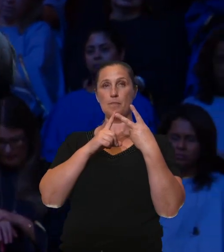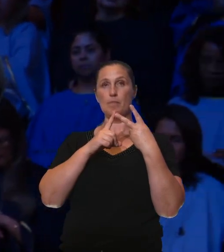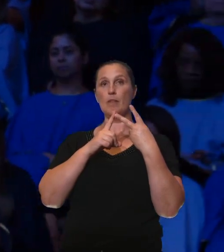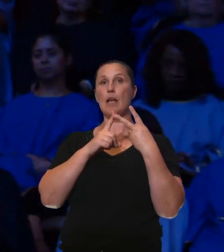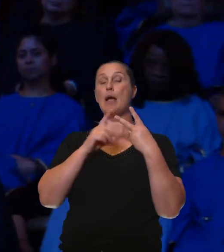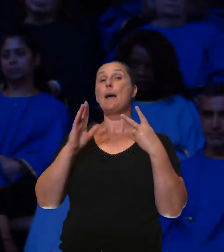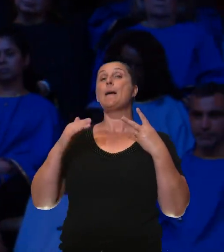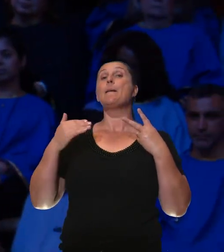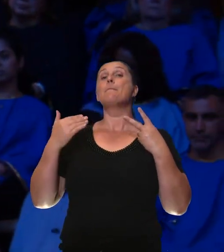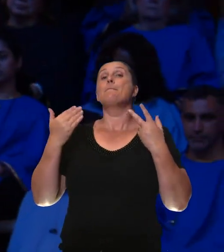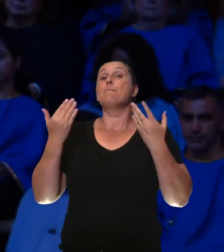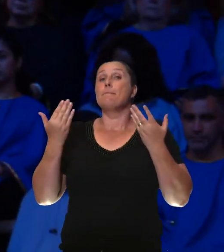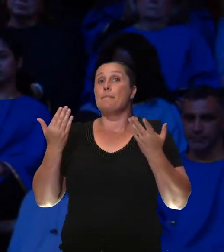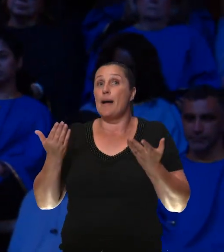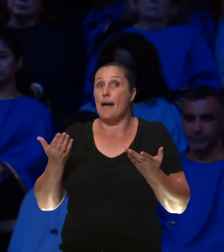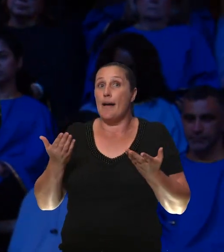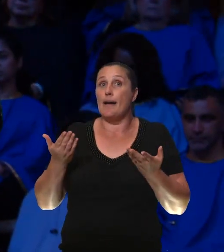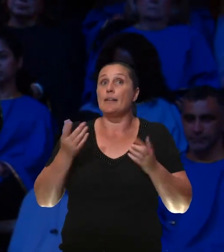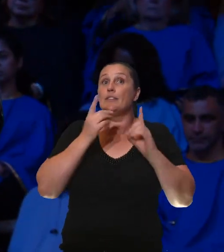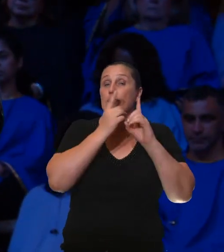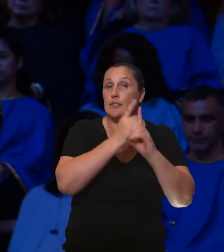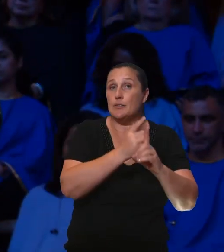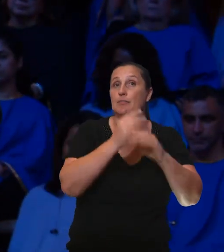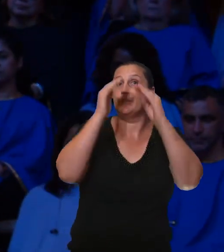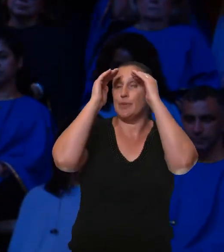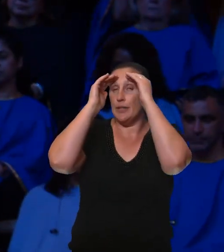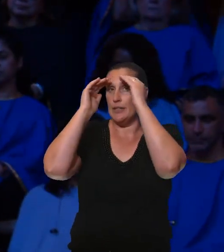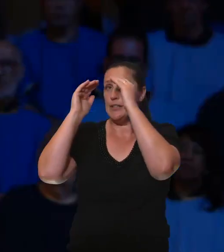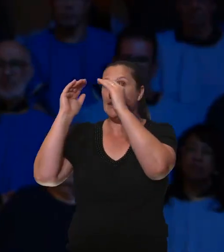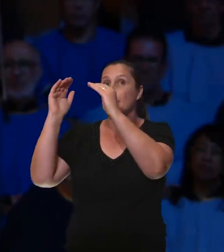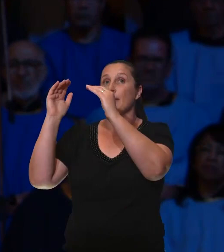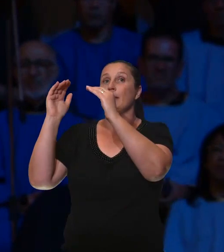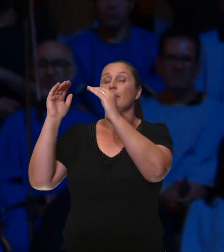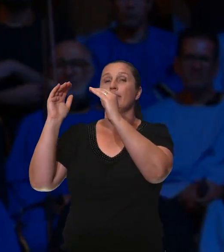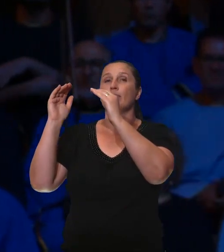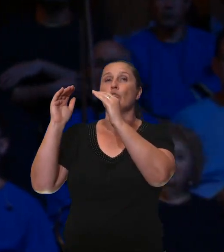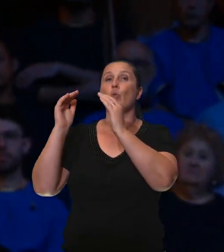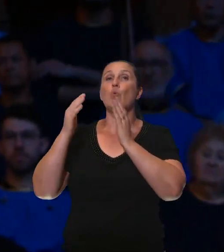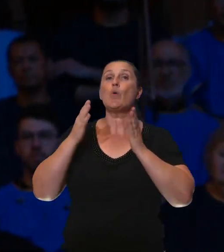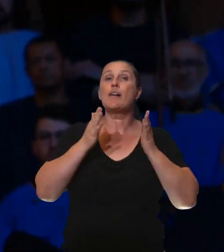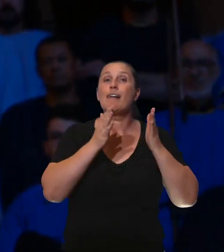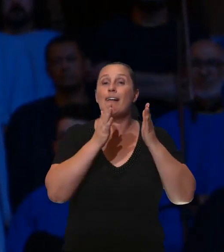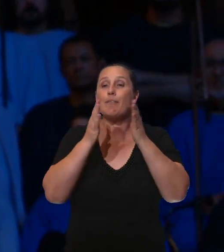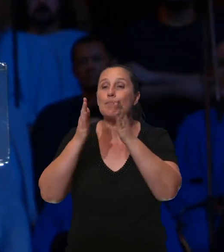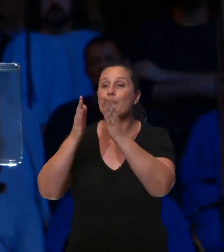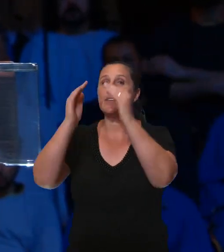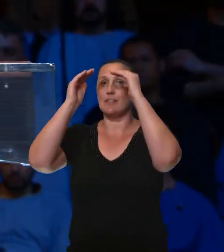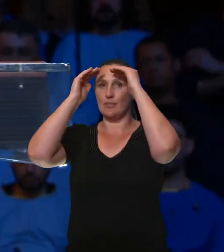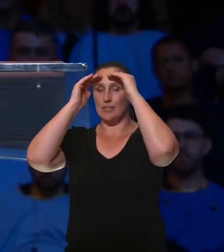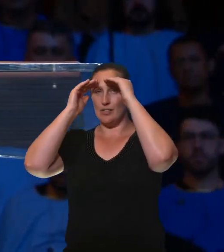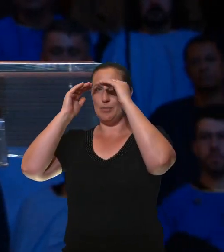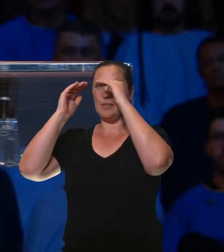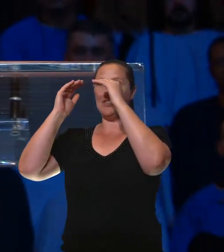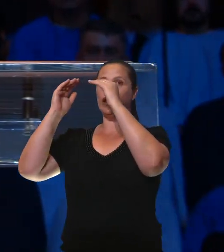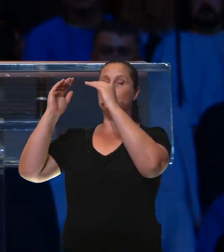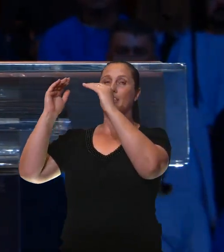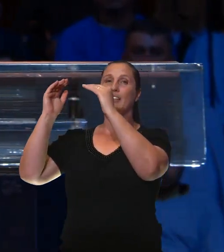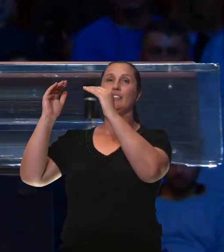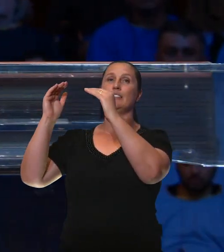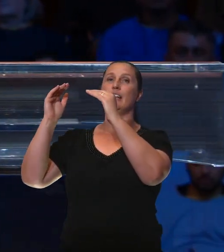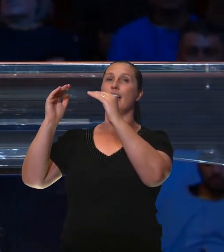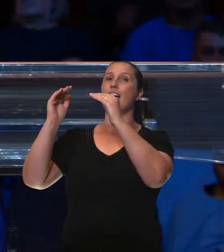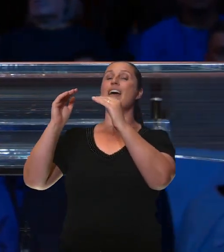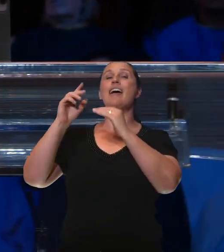que obedecer é coisa de discípulo, o caminho da obediência nem sempre